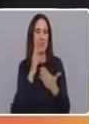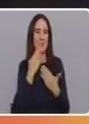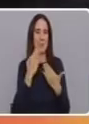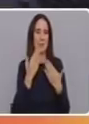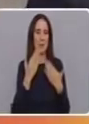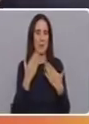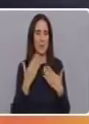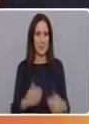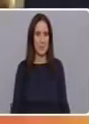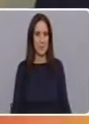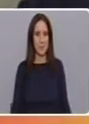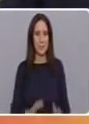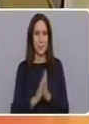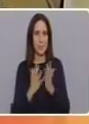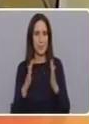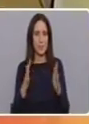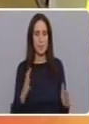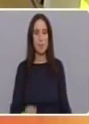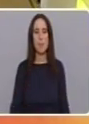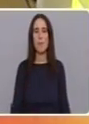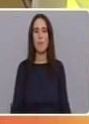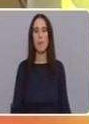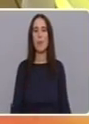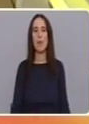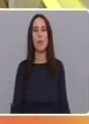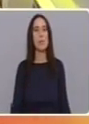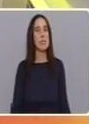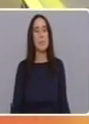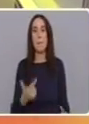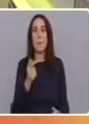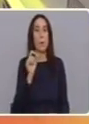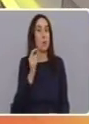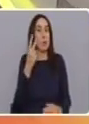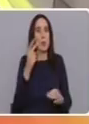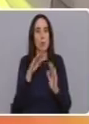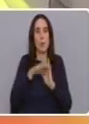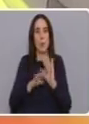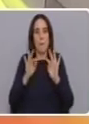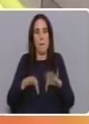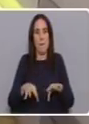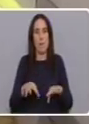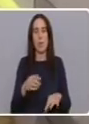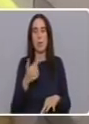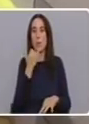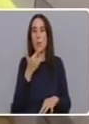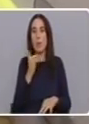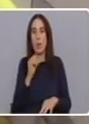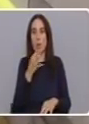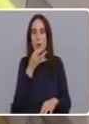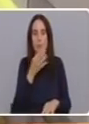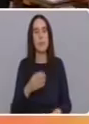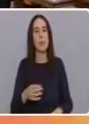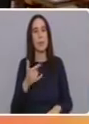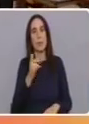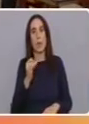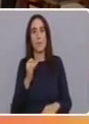Obrigada. Bom, nós temos 2 minutos até ao final do programa o e duas coisas. O Tiago tem uma coisa pendurada. O Tiago ficou